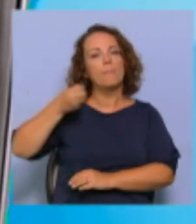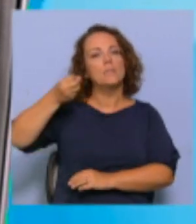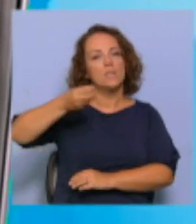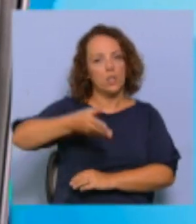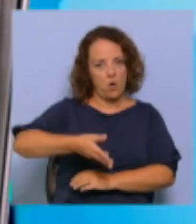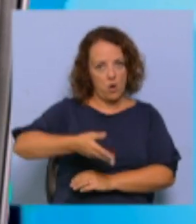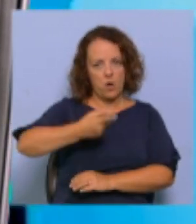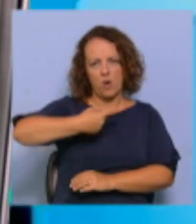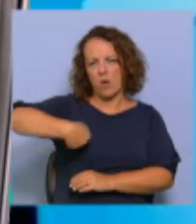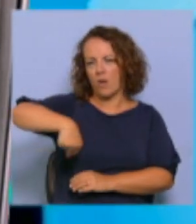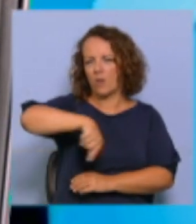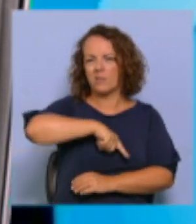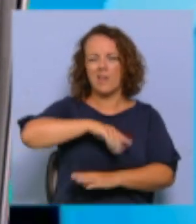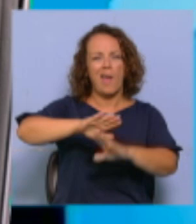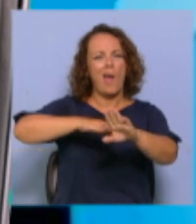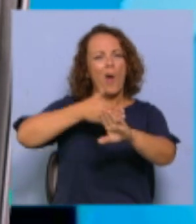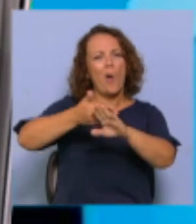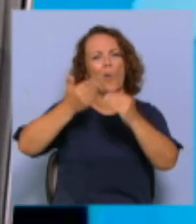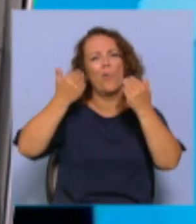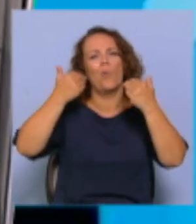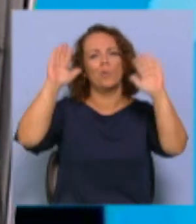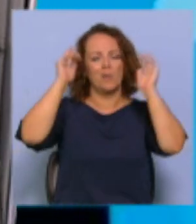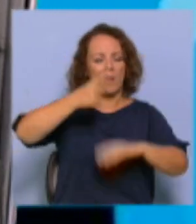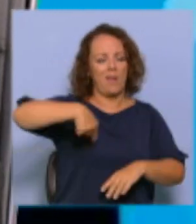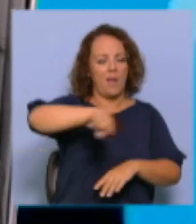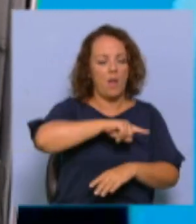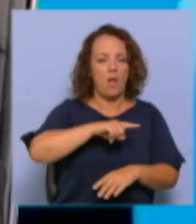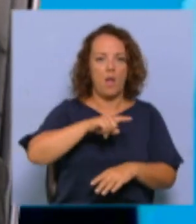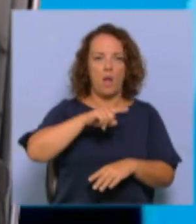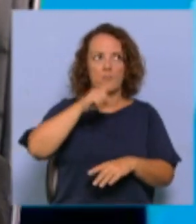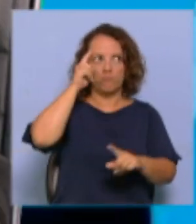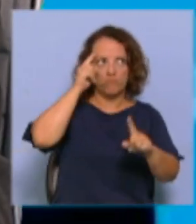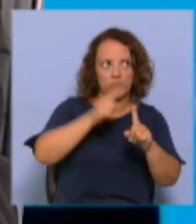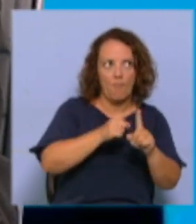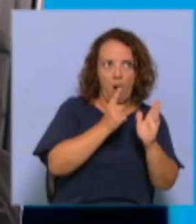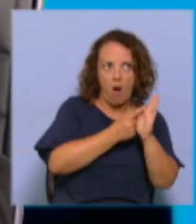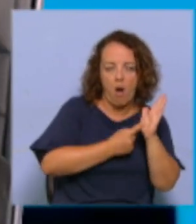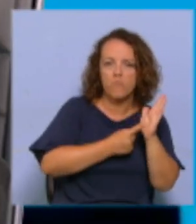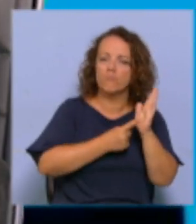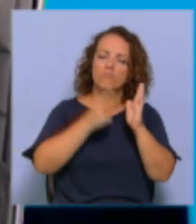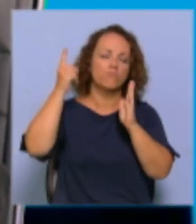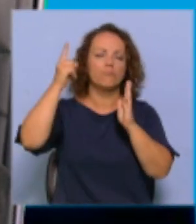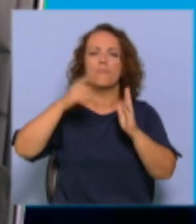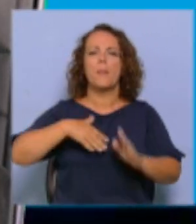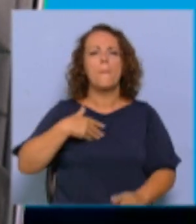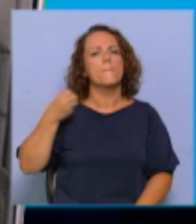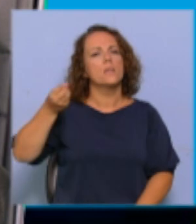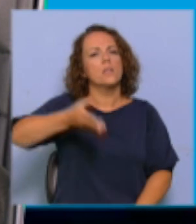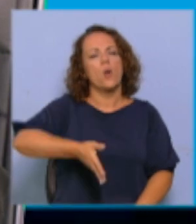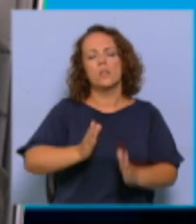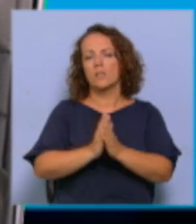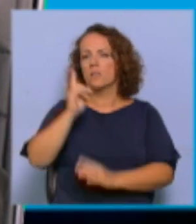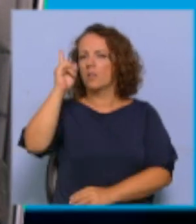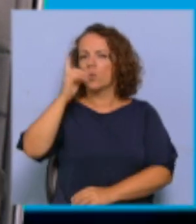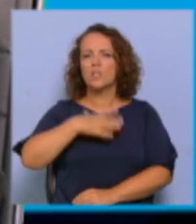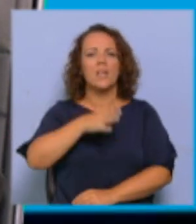nossas relações sociais e nas nossas nomenclaturas de razoabilidade. E, portanto, estes primeiros são